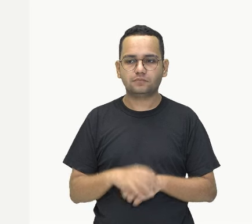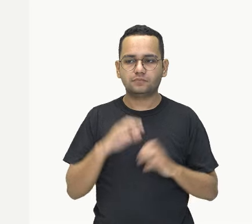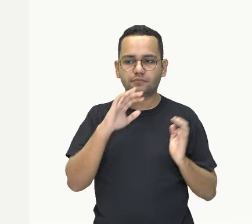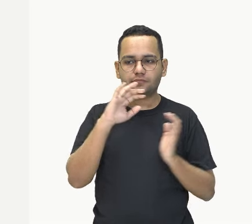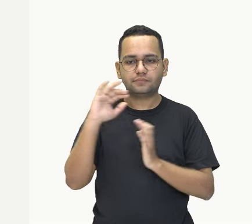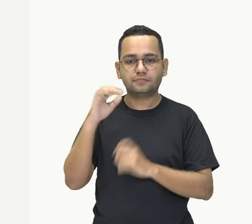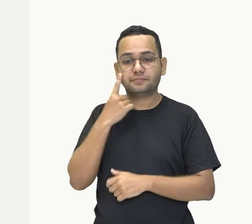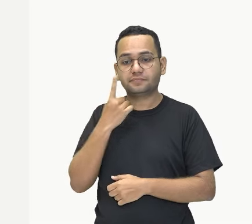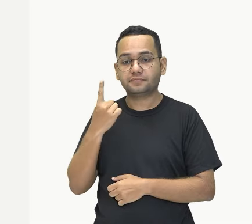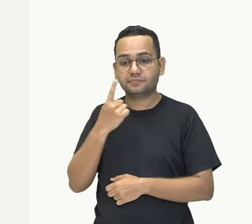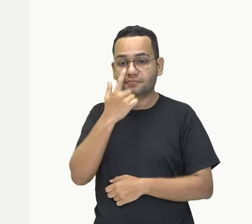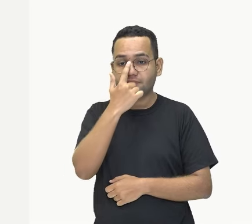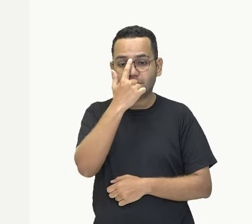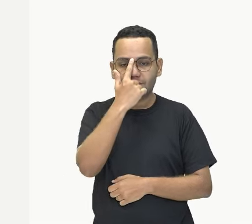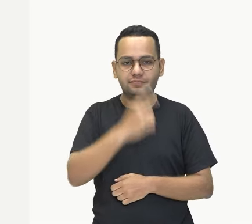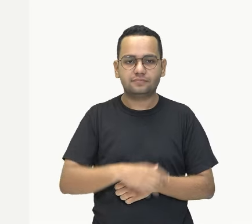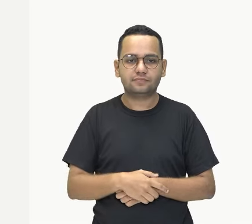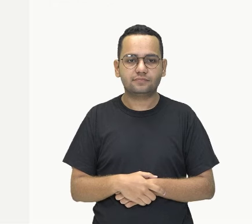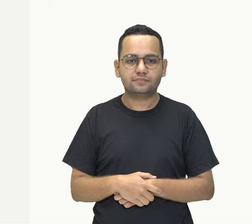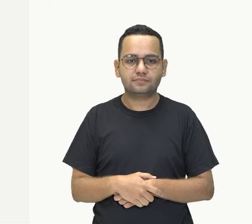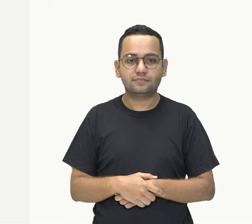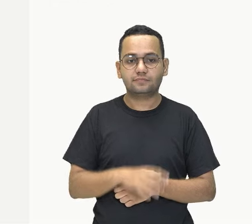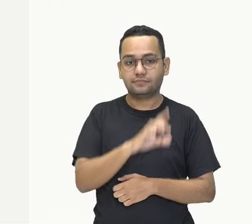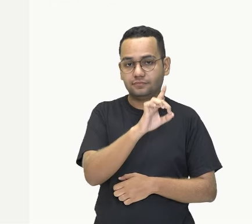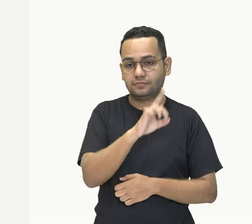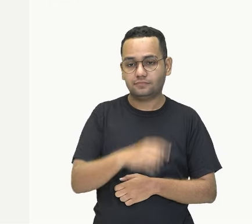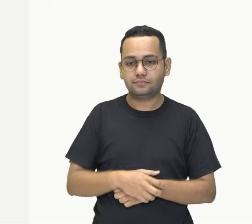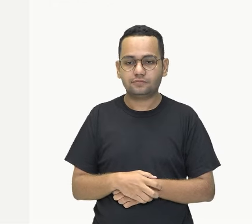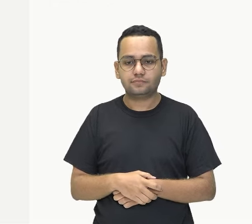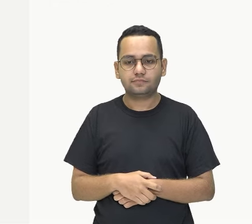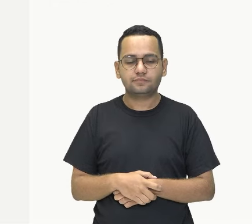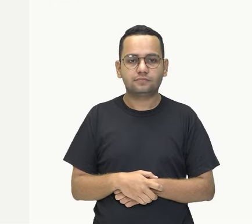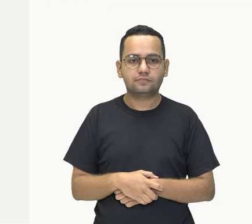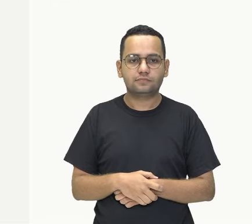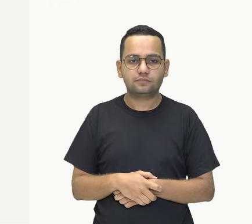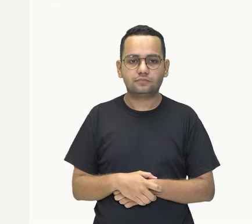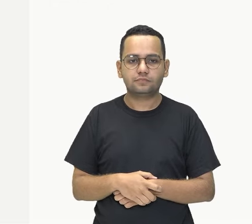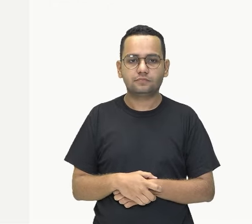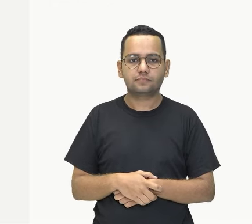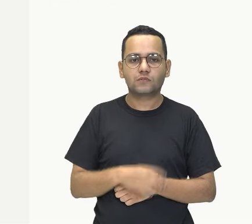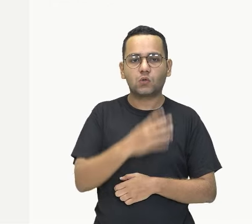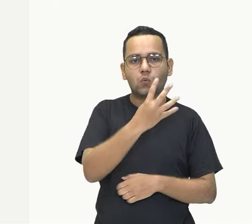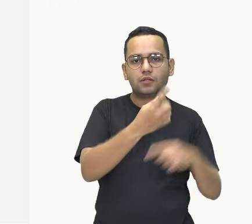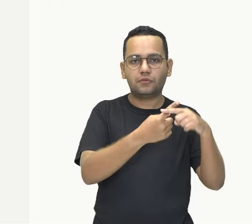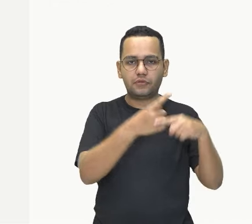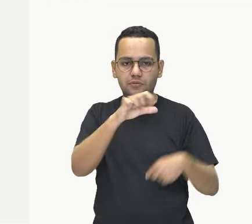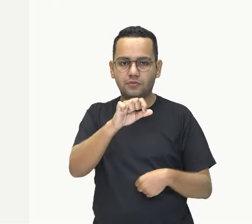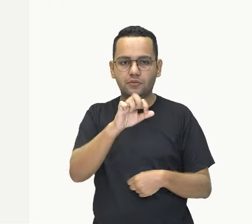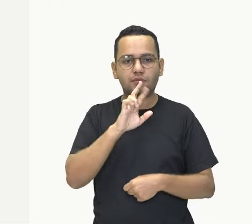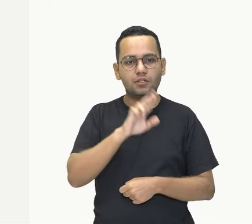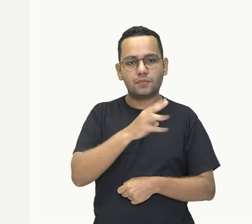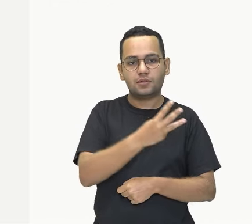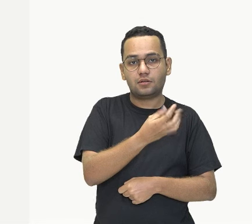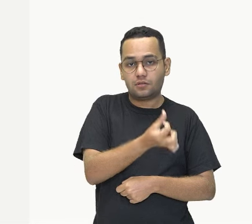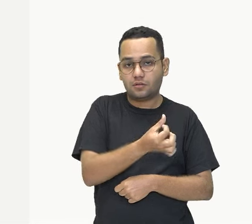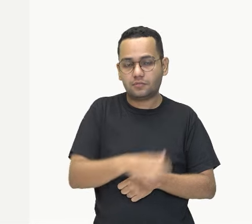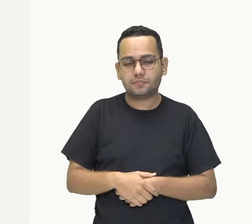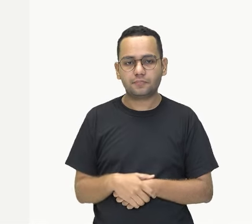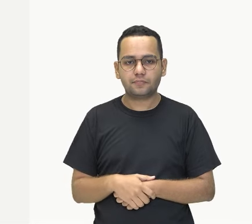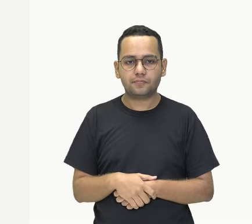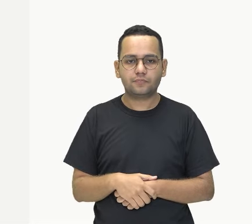Aqui, fazendo sempre do mesmo jeito. 4 vezes 9, 36. Vamos ver quem tem